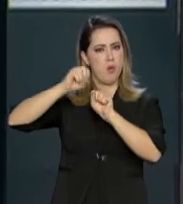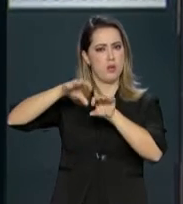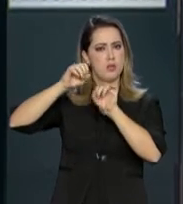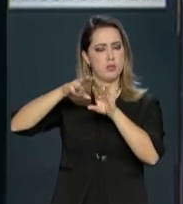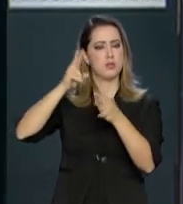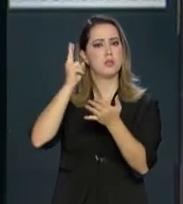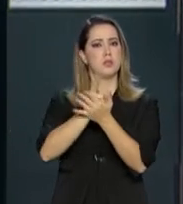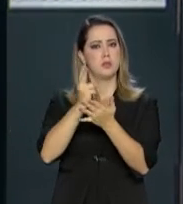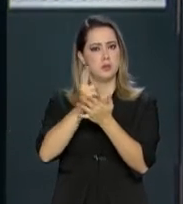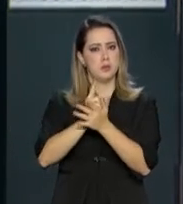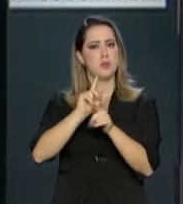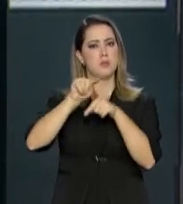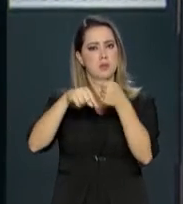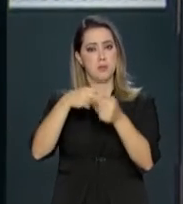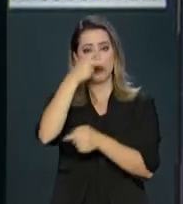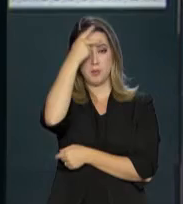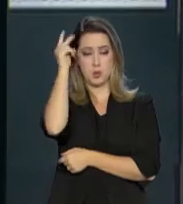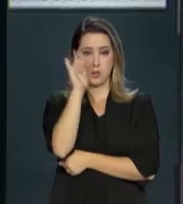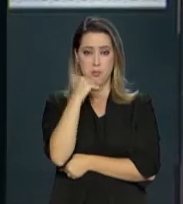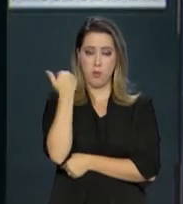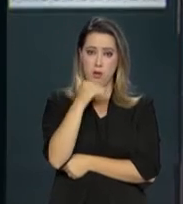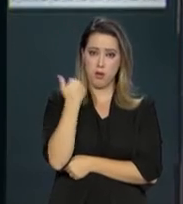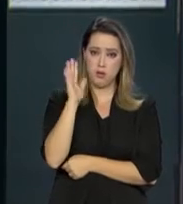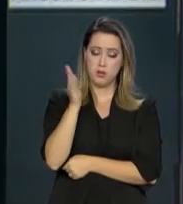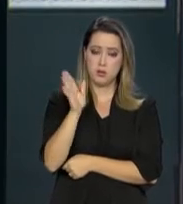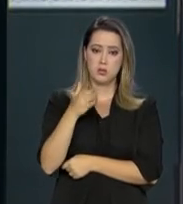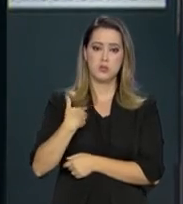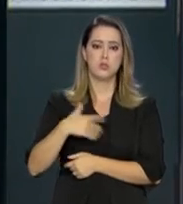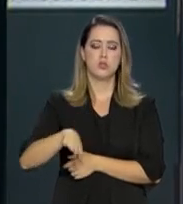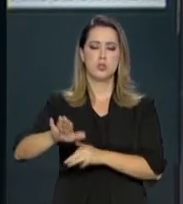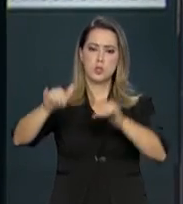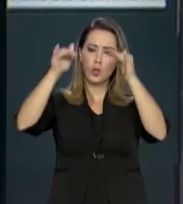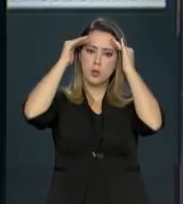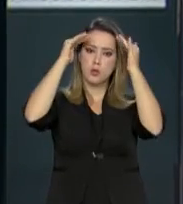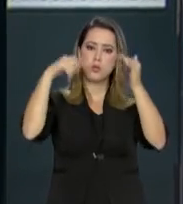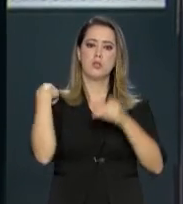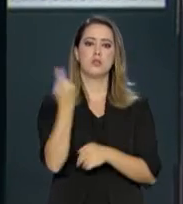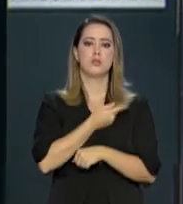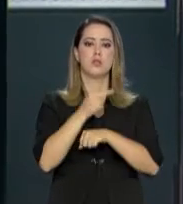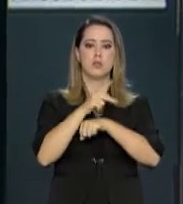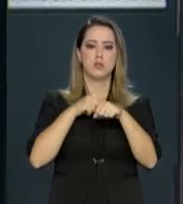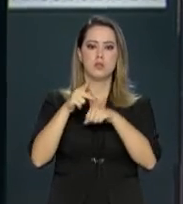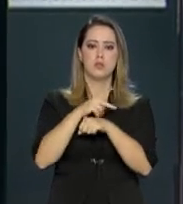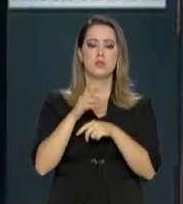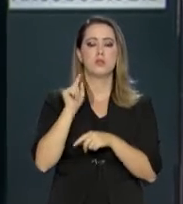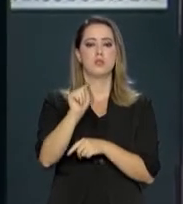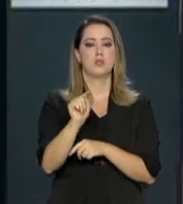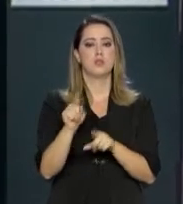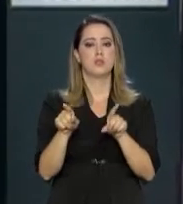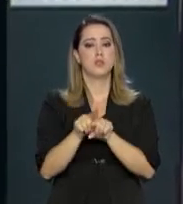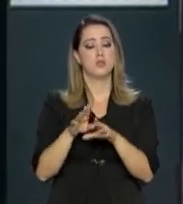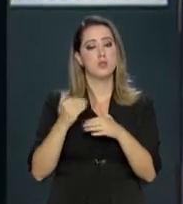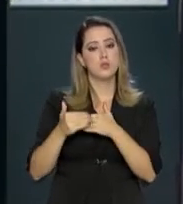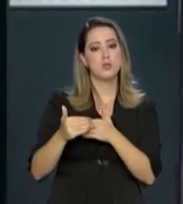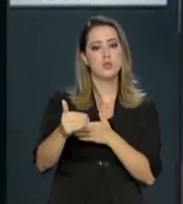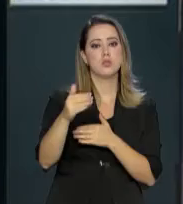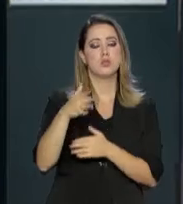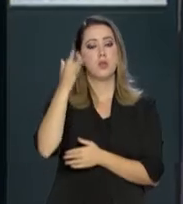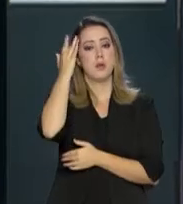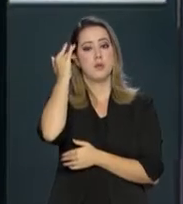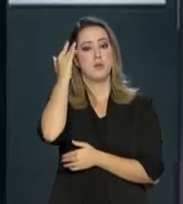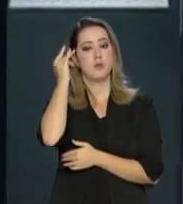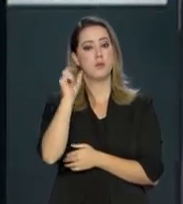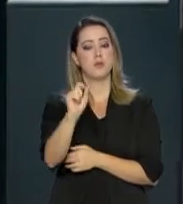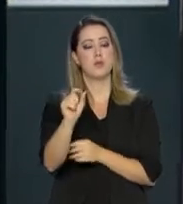maneira póstuma, àqueles brasileiros que honraram o nosso país. Eu a concederei a partir de amanhã, por